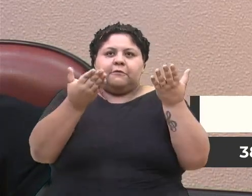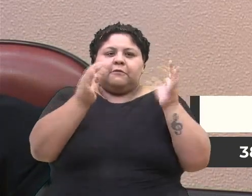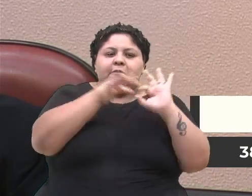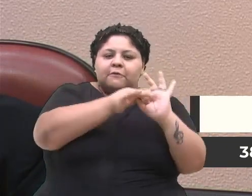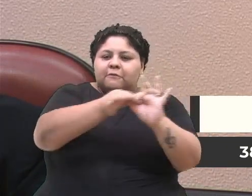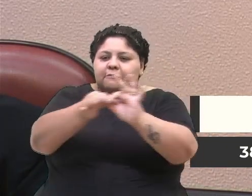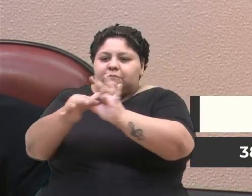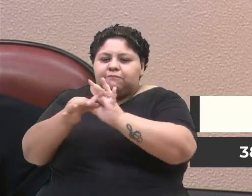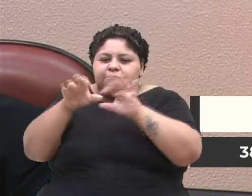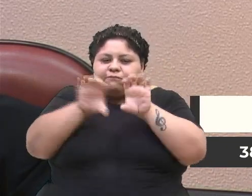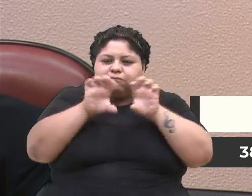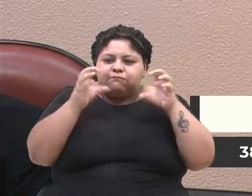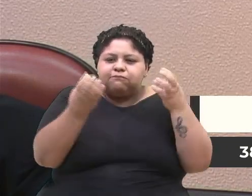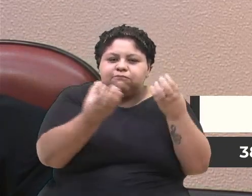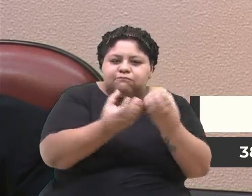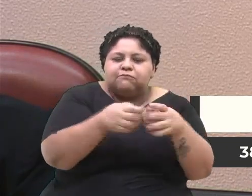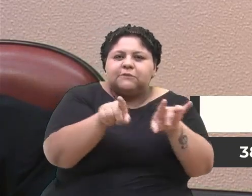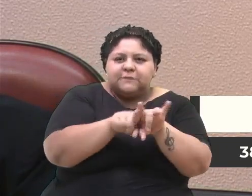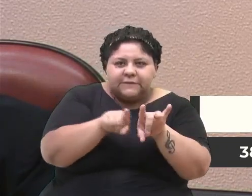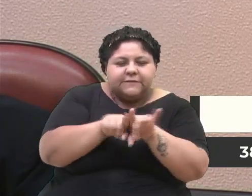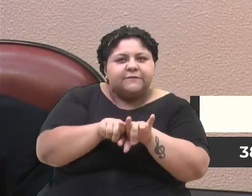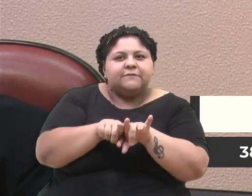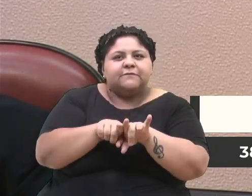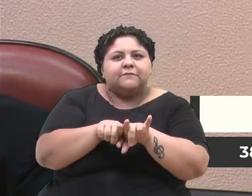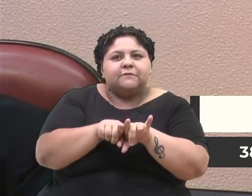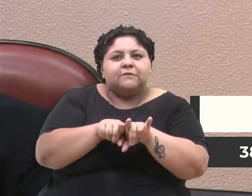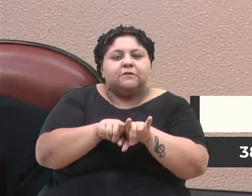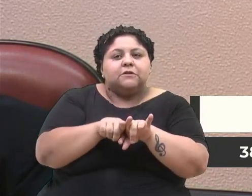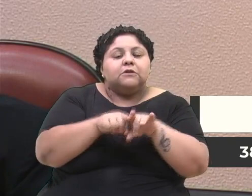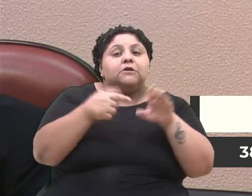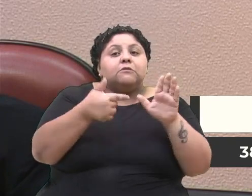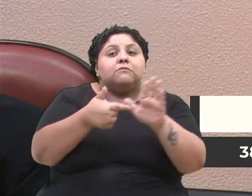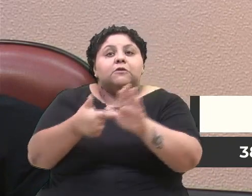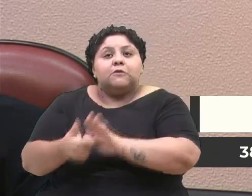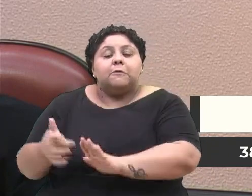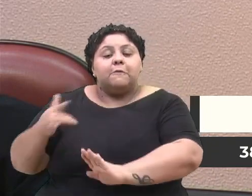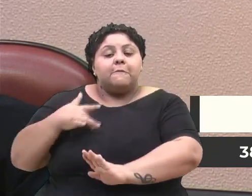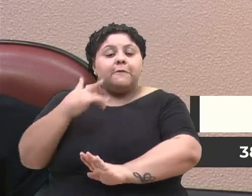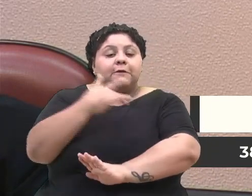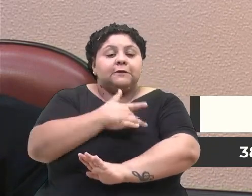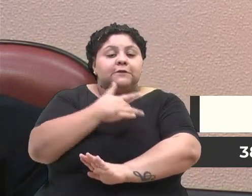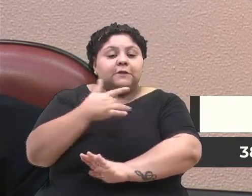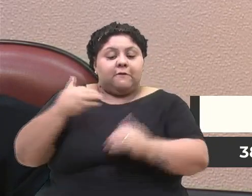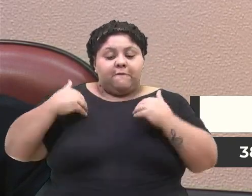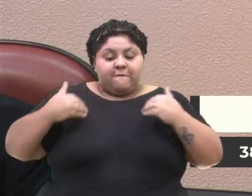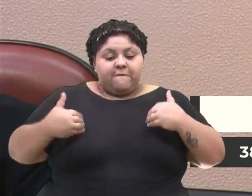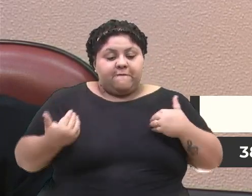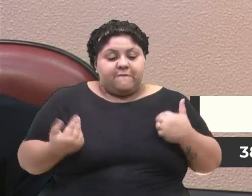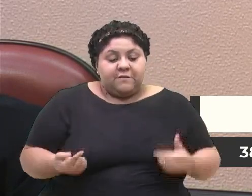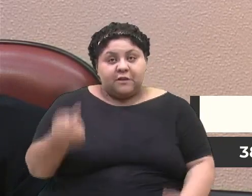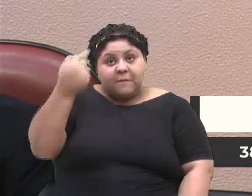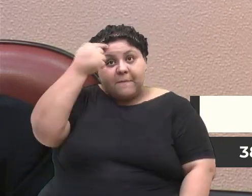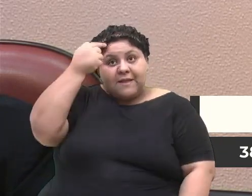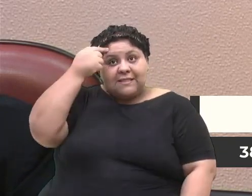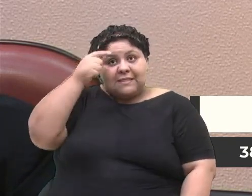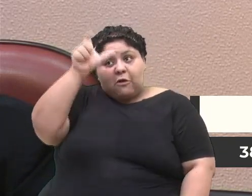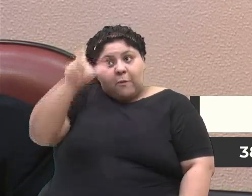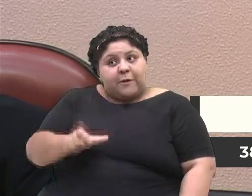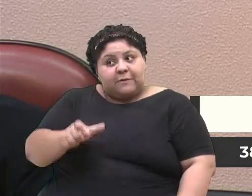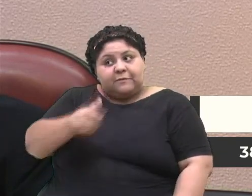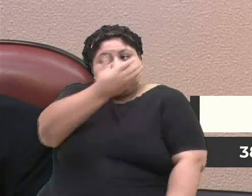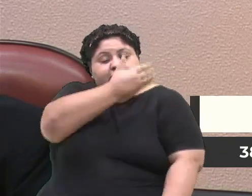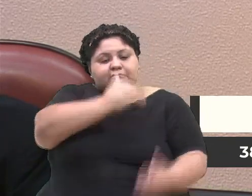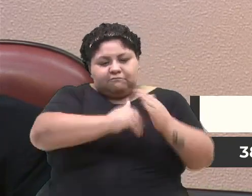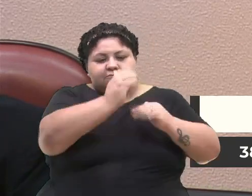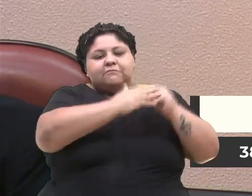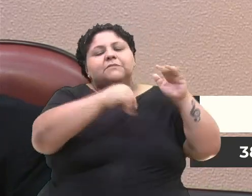entre a comunidade e, além disso, proporciona bem-estar físico e mental para quem pratica, consequentemente,